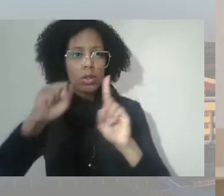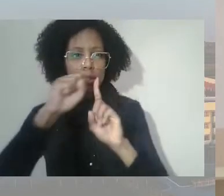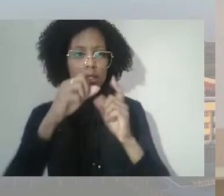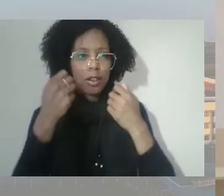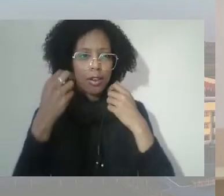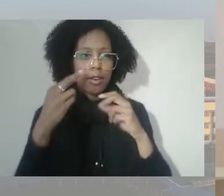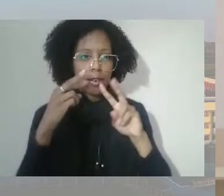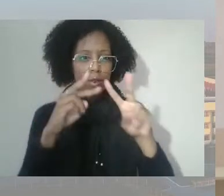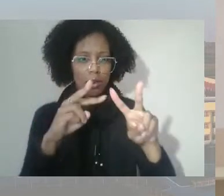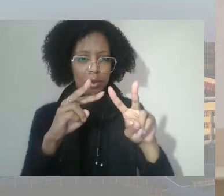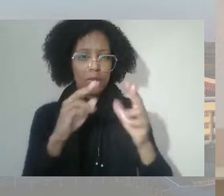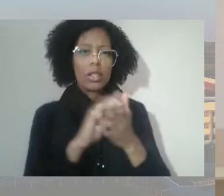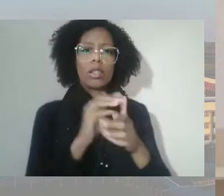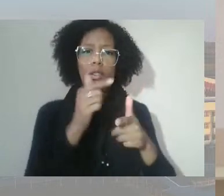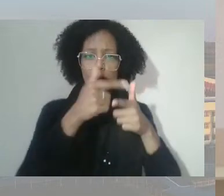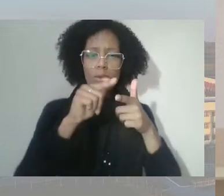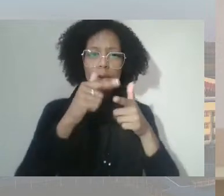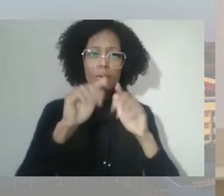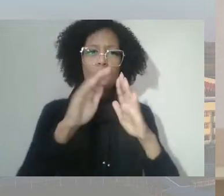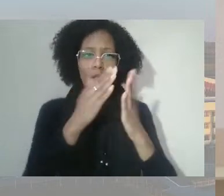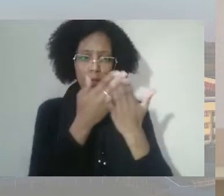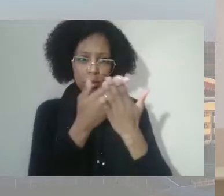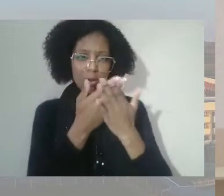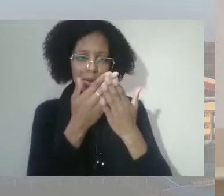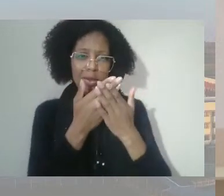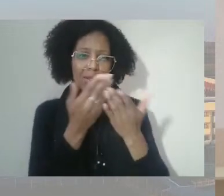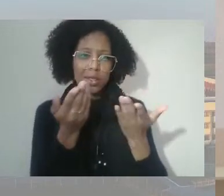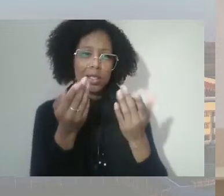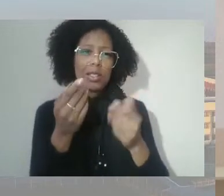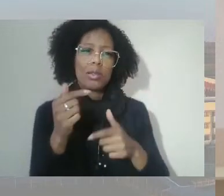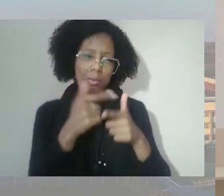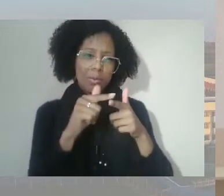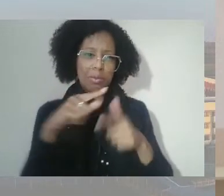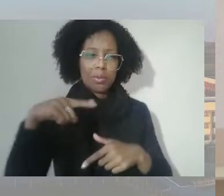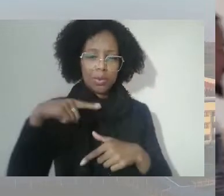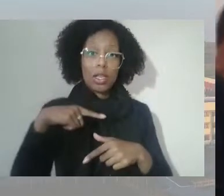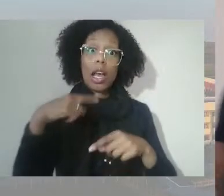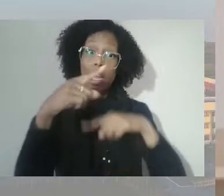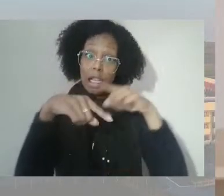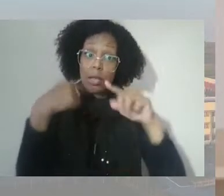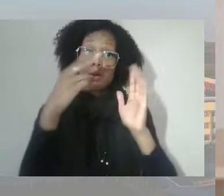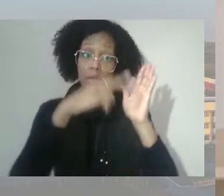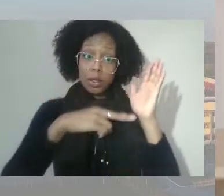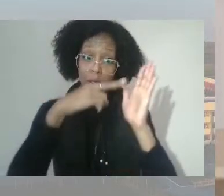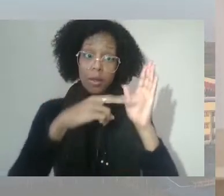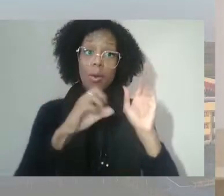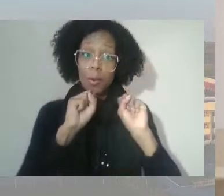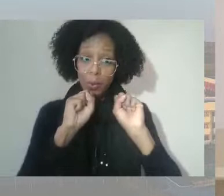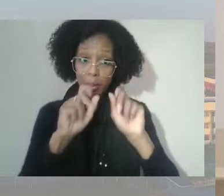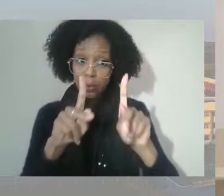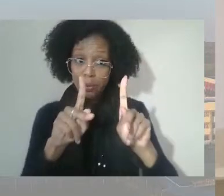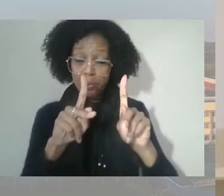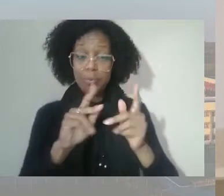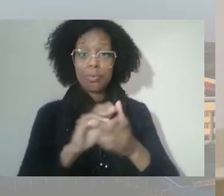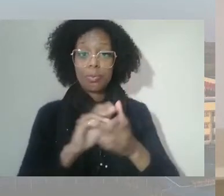do ensino médio que tem nos afetado muito. Depois a gente lê a nota. Só isso, só incluir isso na pauta. Tá. Obrigado, Elvio.